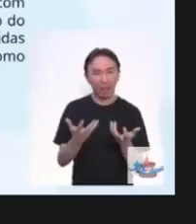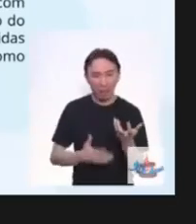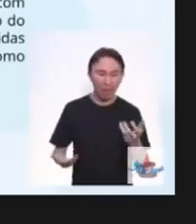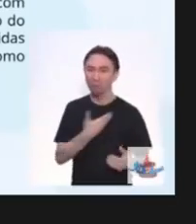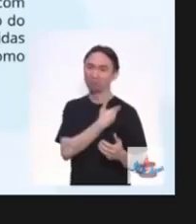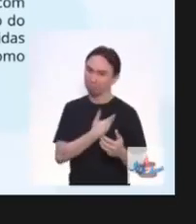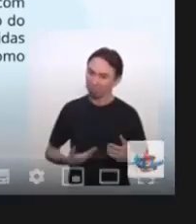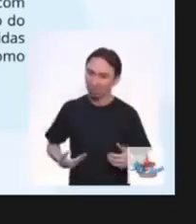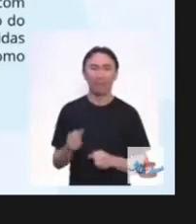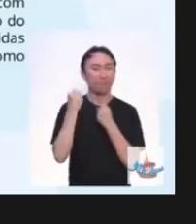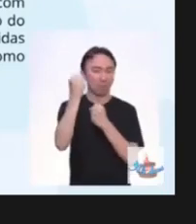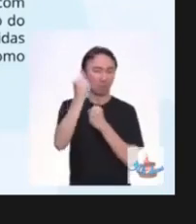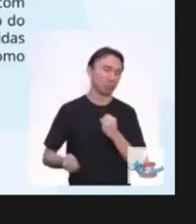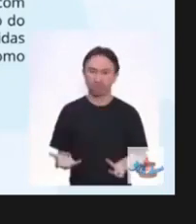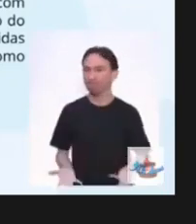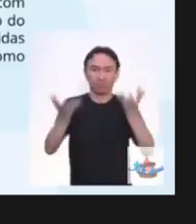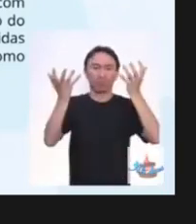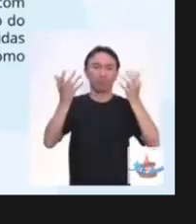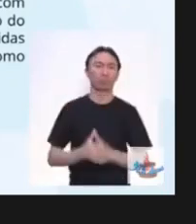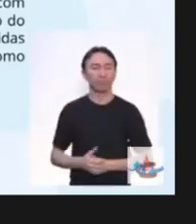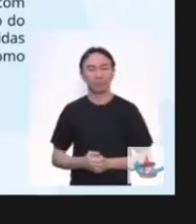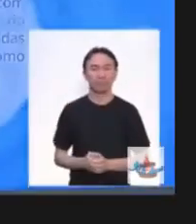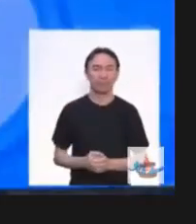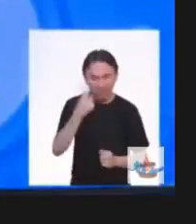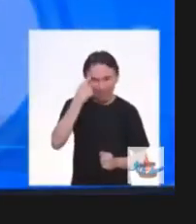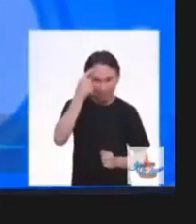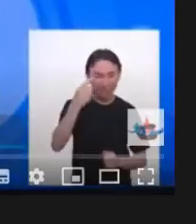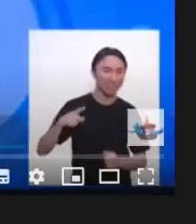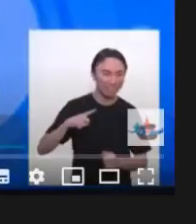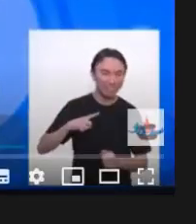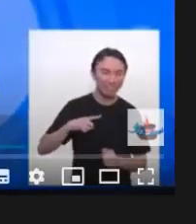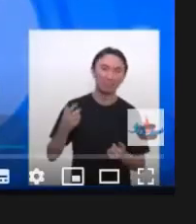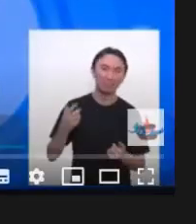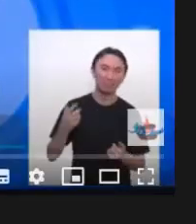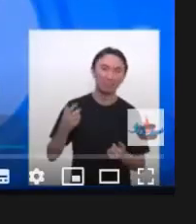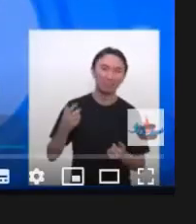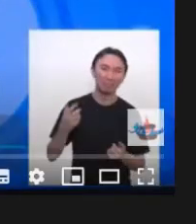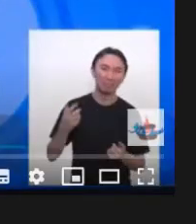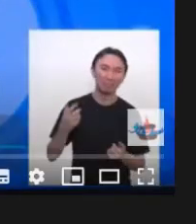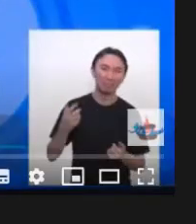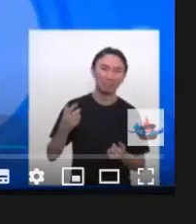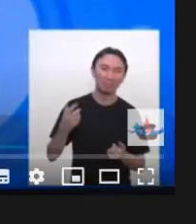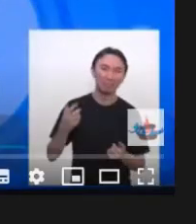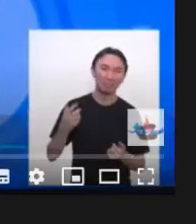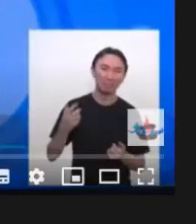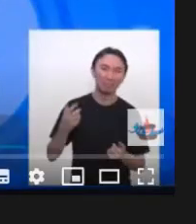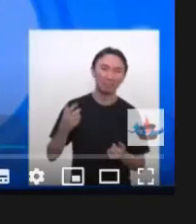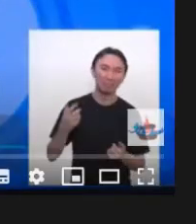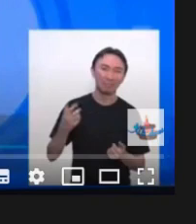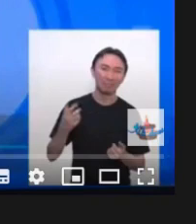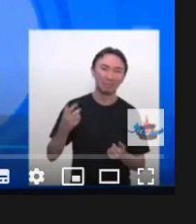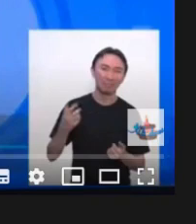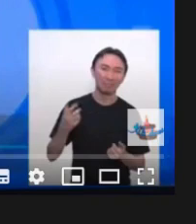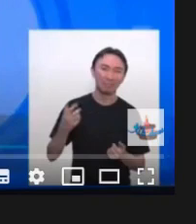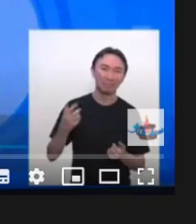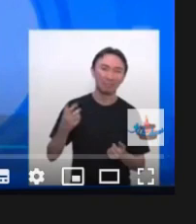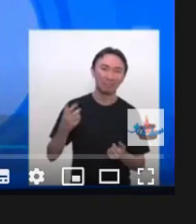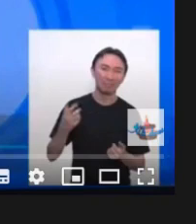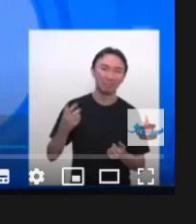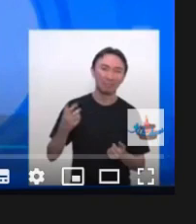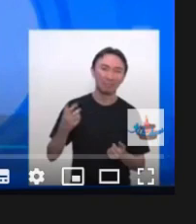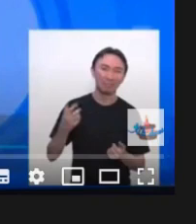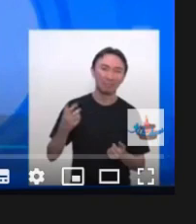fortes nacionais. Pessoal, olha só, vocês se lembram que nós tivemos aí o final? A gente tinha feito aquela análise de imagem, colocou